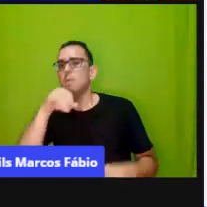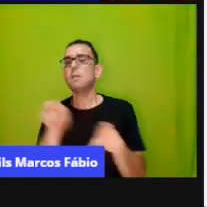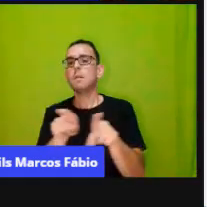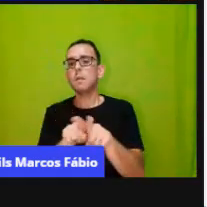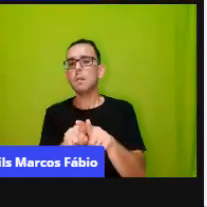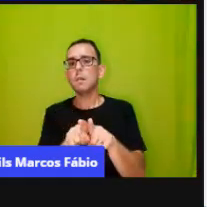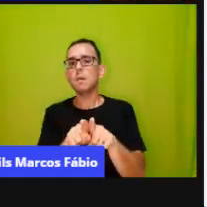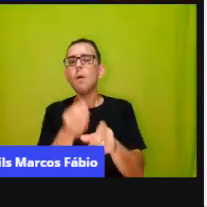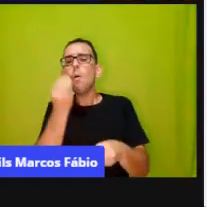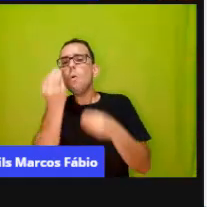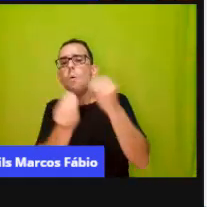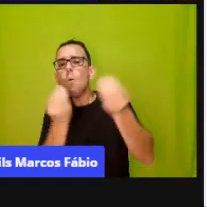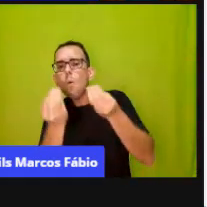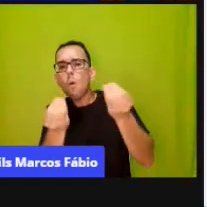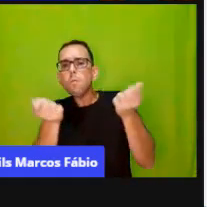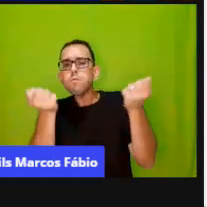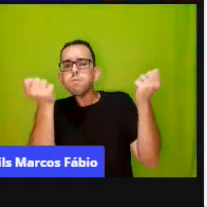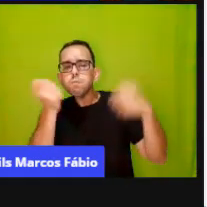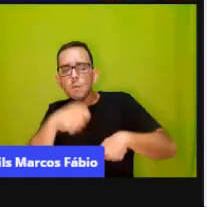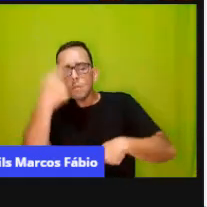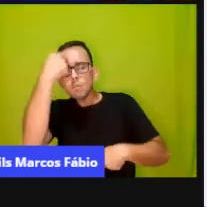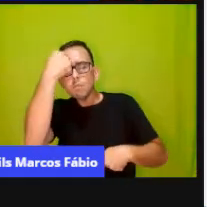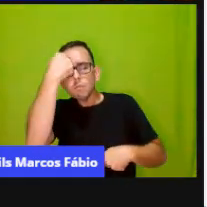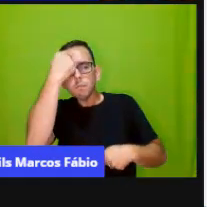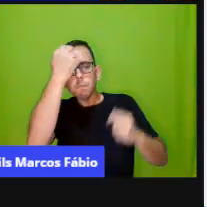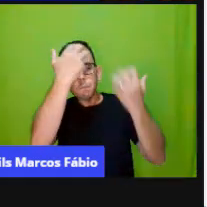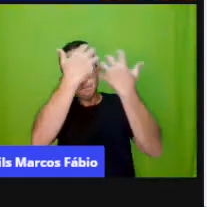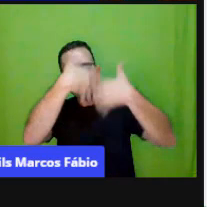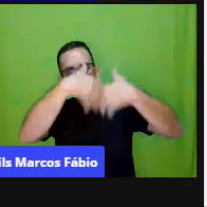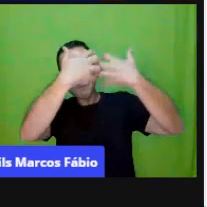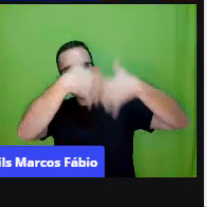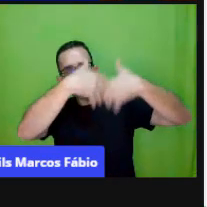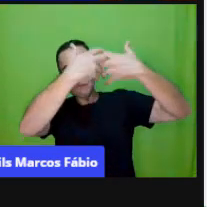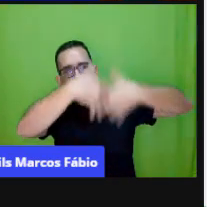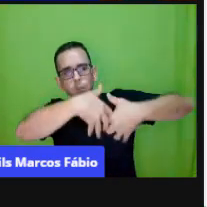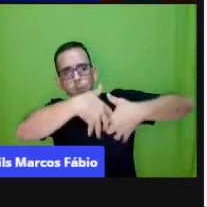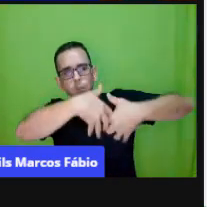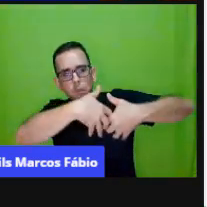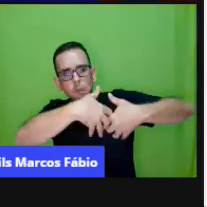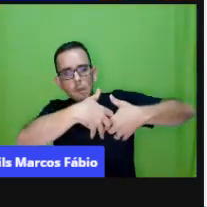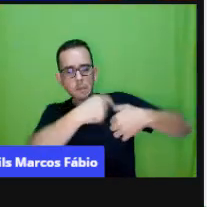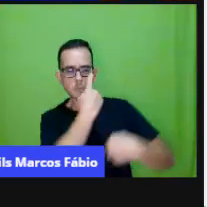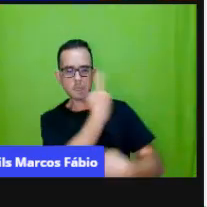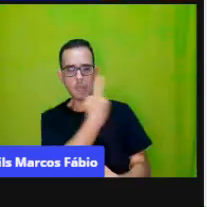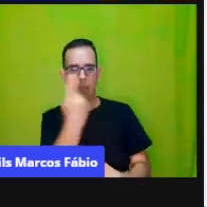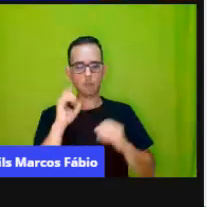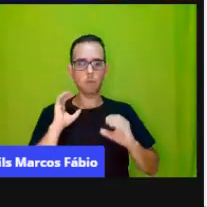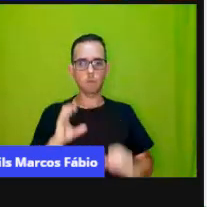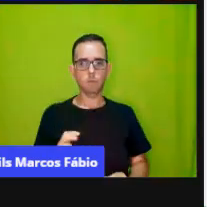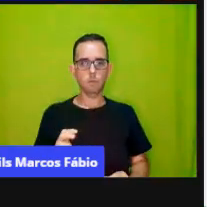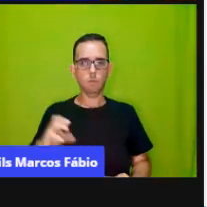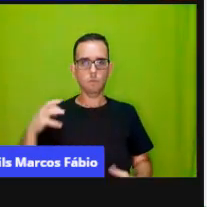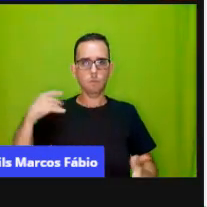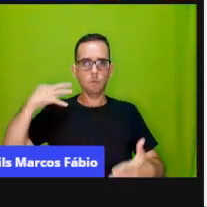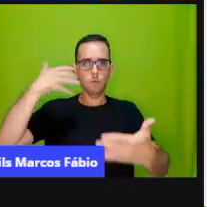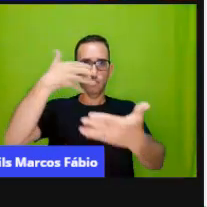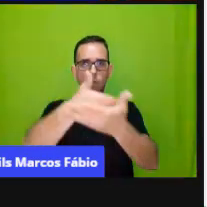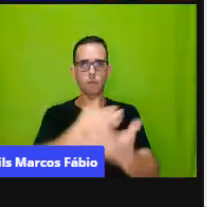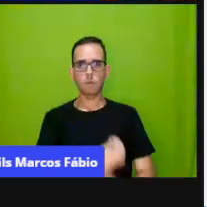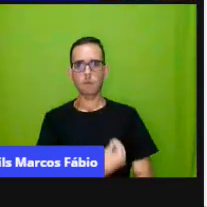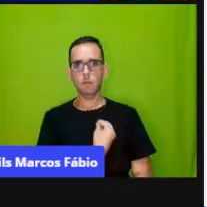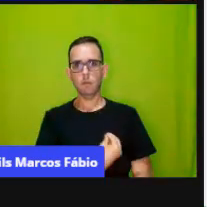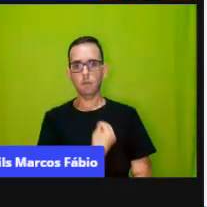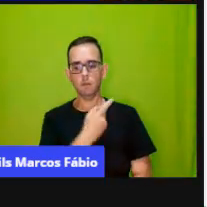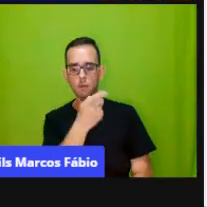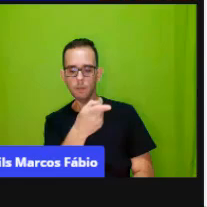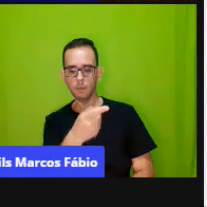é a construção, né, a homogênese desses comportamentos ao longo da vida dele. E para que